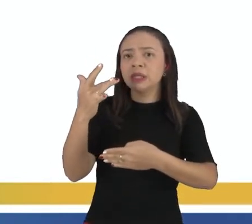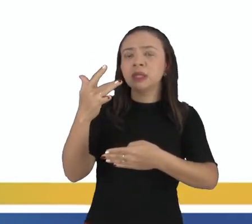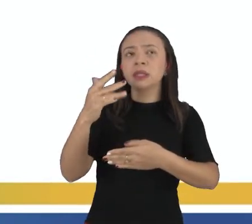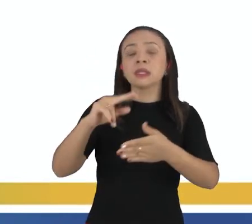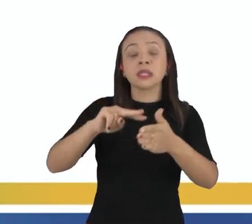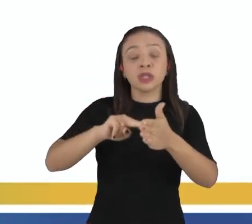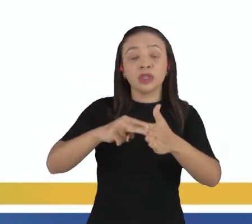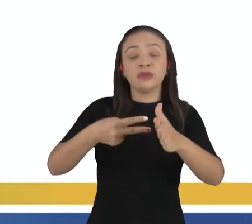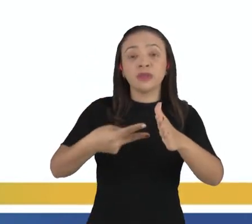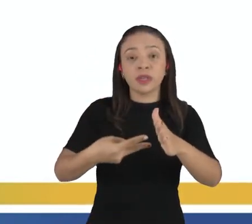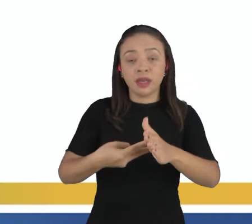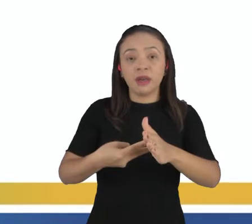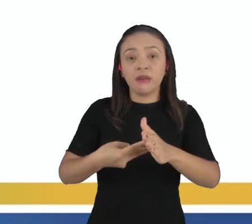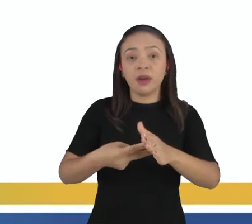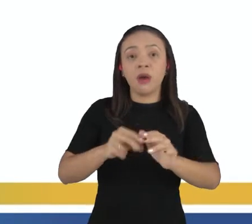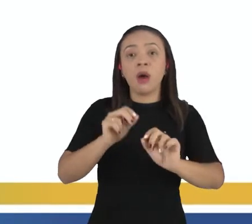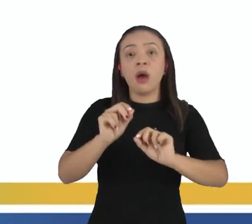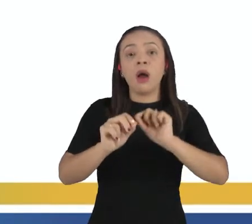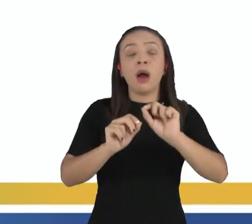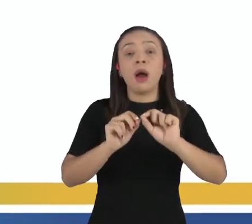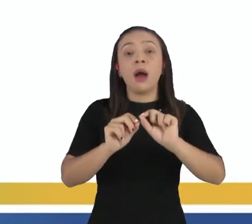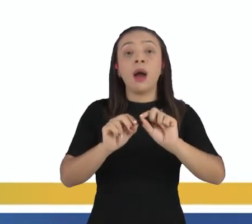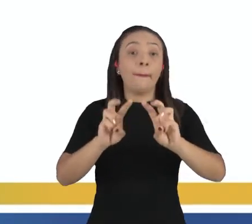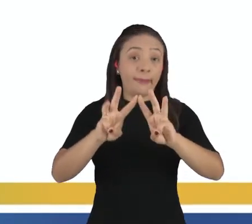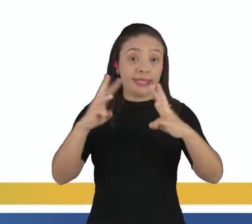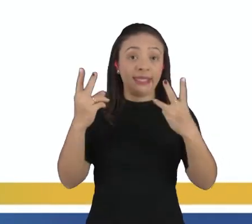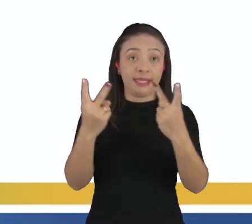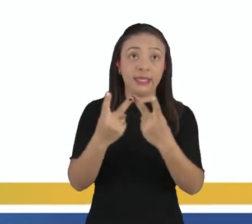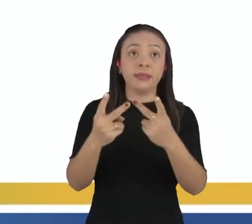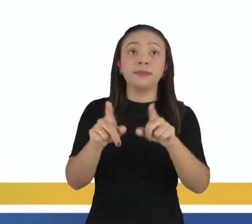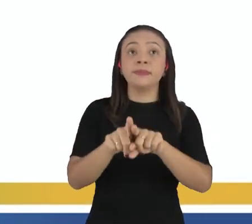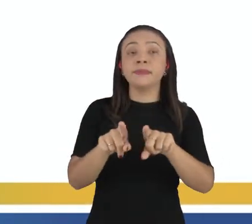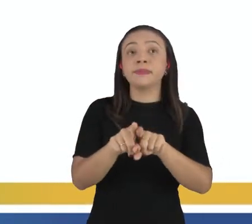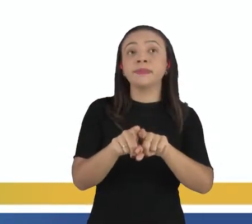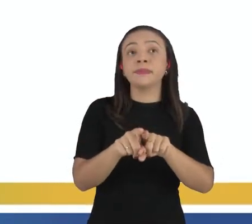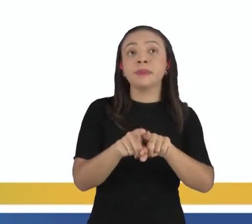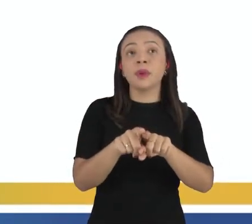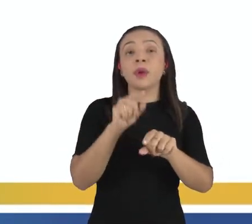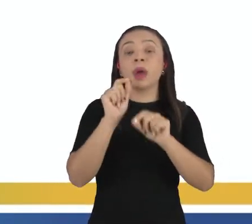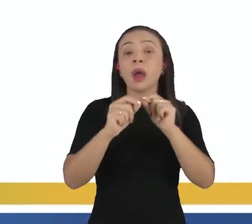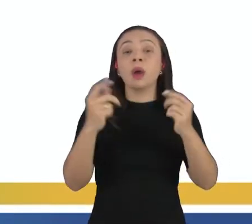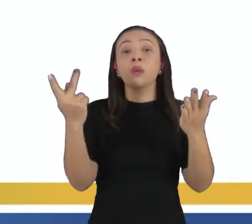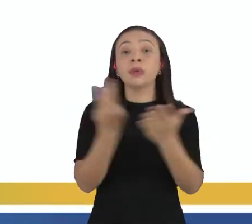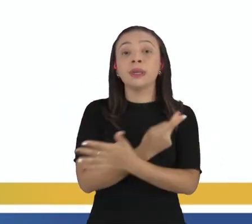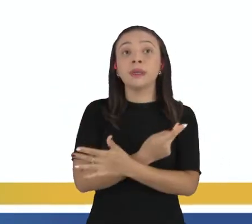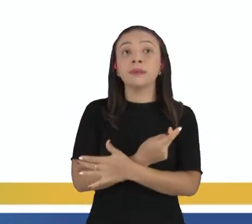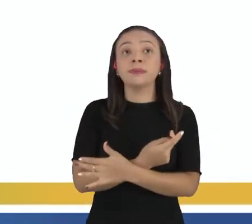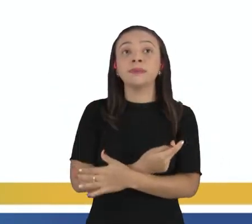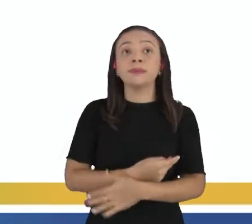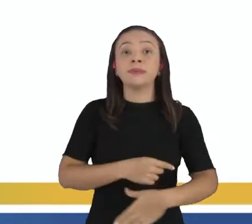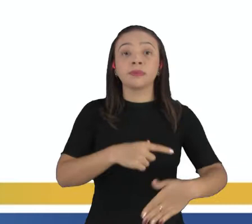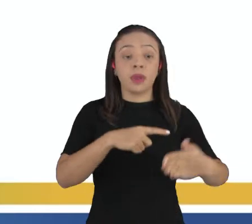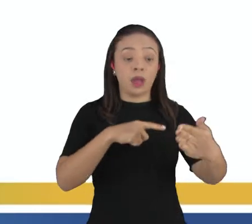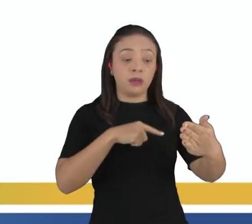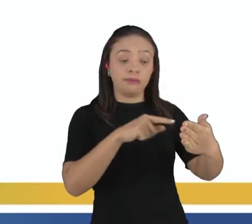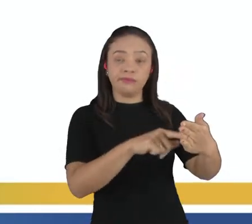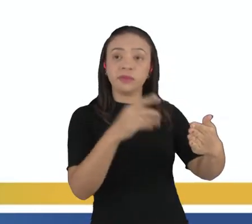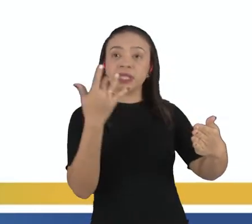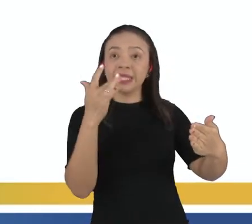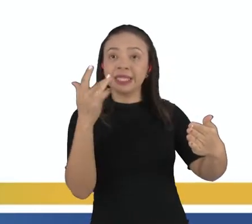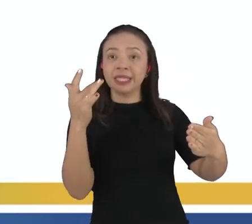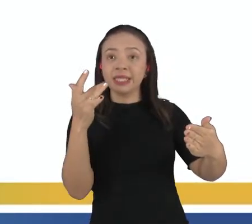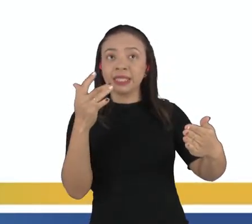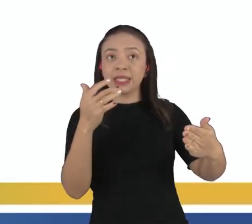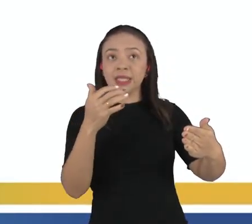de partículas, que é uma placa metálica fluorescente. Então, ele bombardeou, ele liberou essas